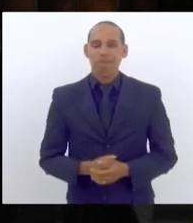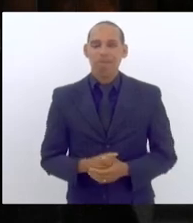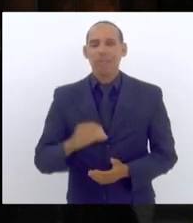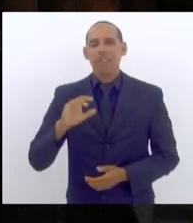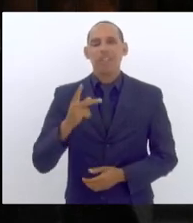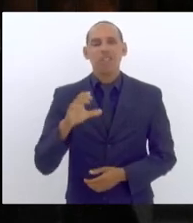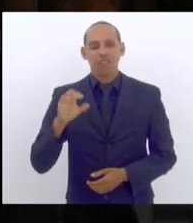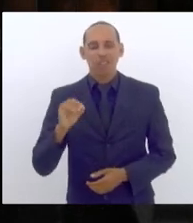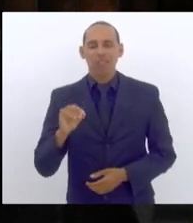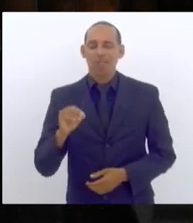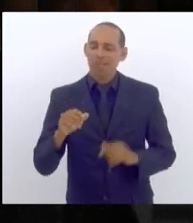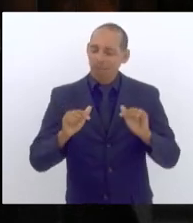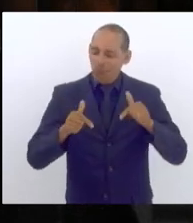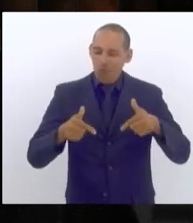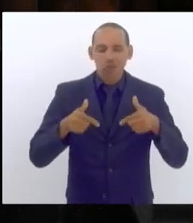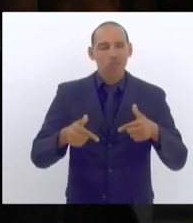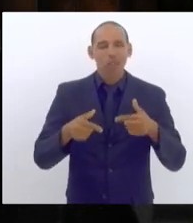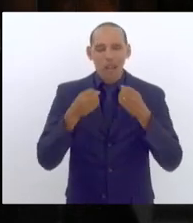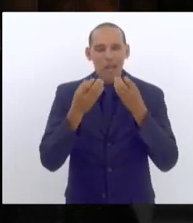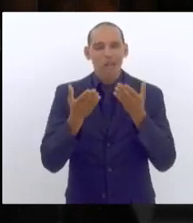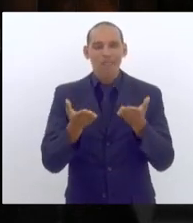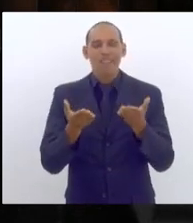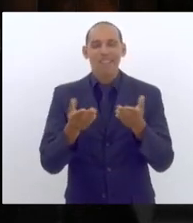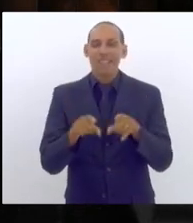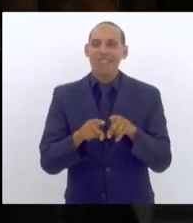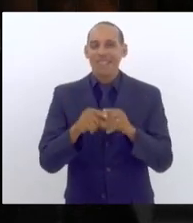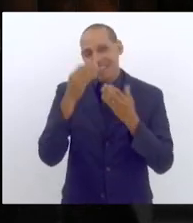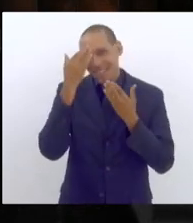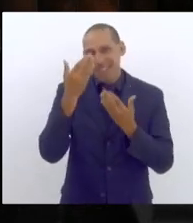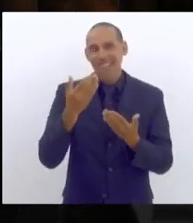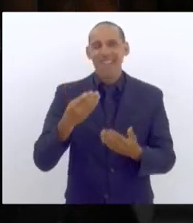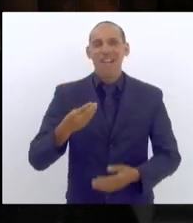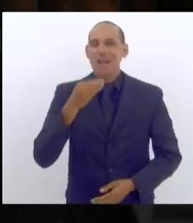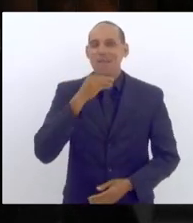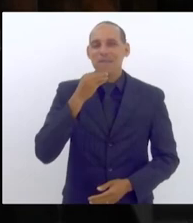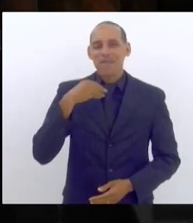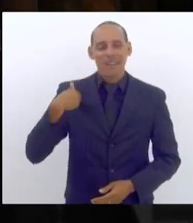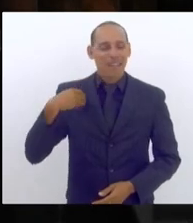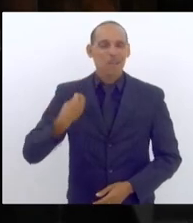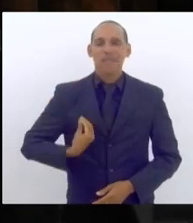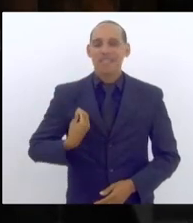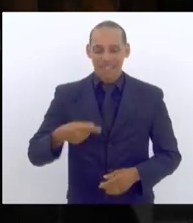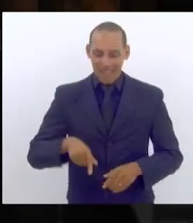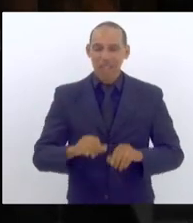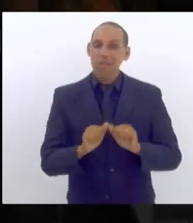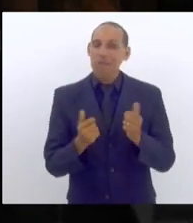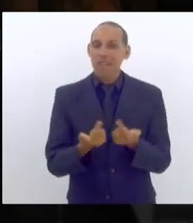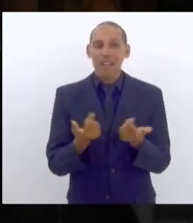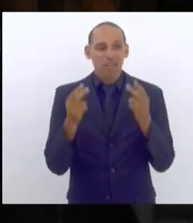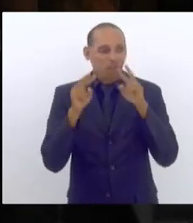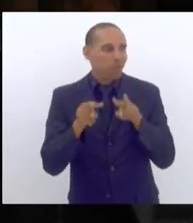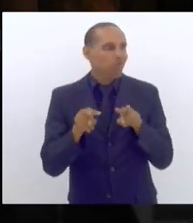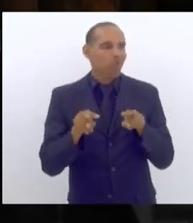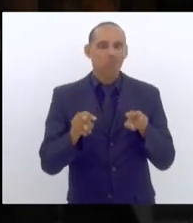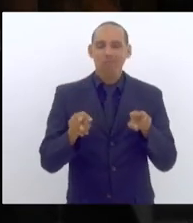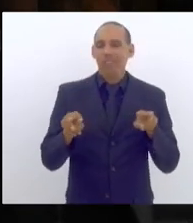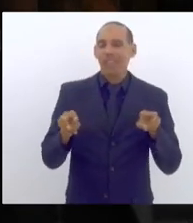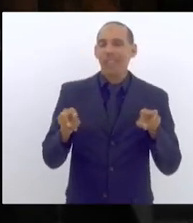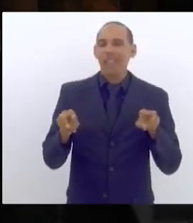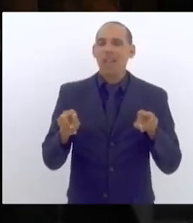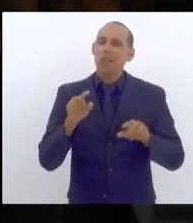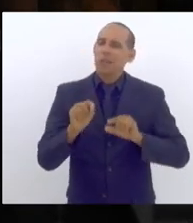Chico, uma boa sorte e, claro, agradecer a oportunidade de estar aqui nessa casa. Hoje eu olho aqui e